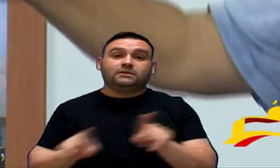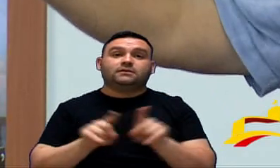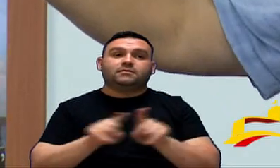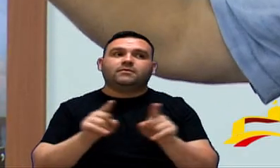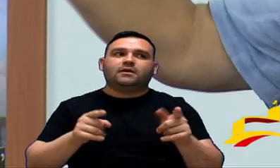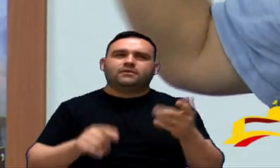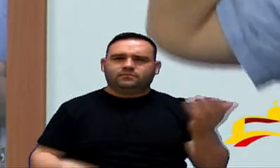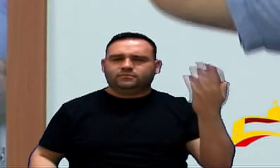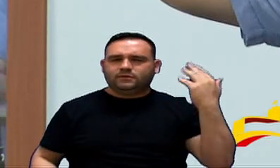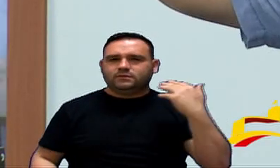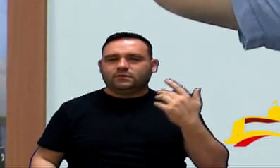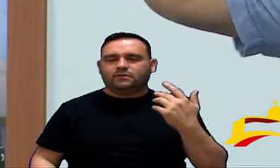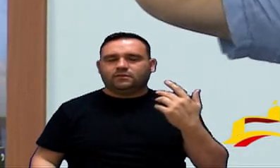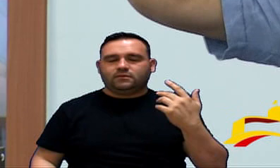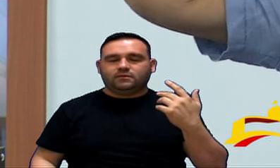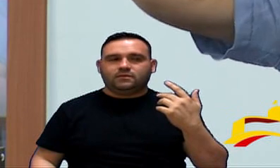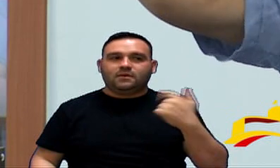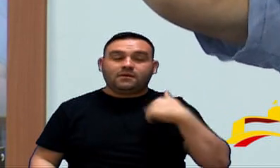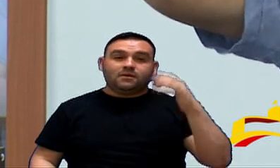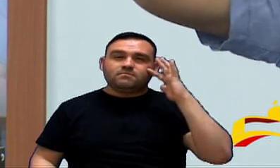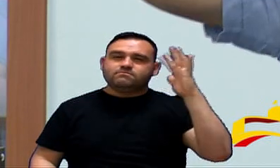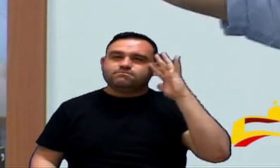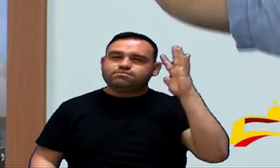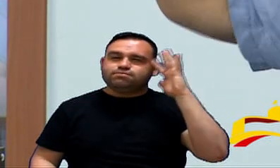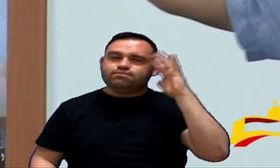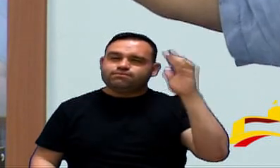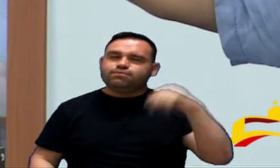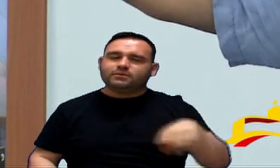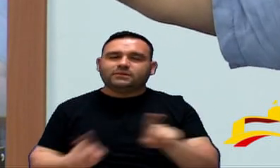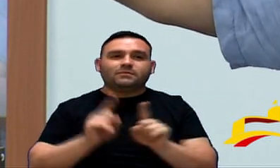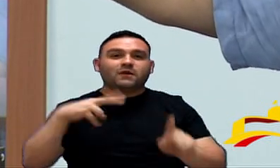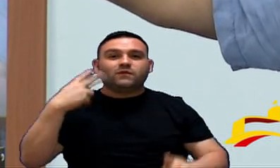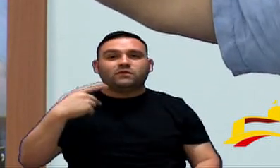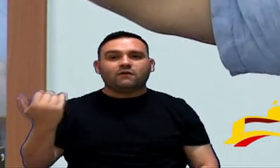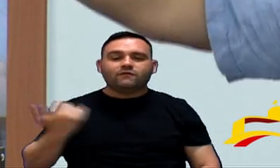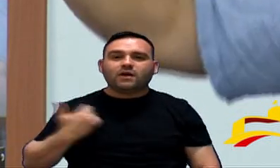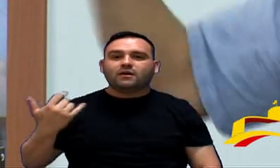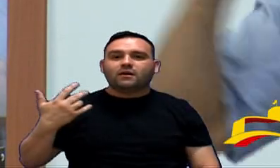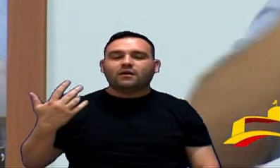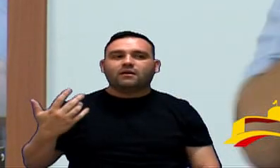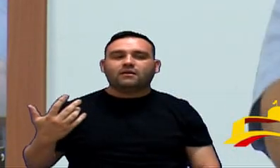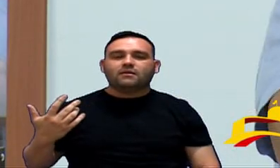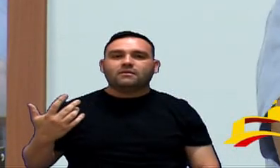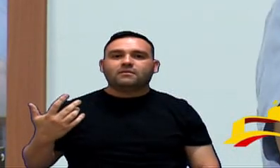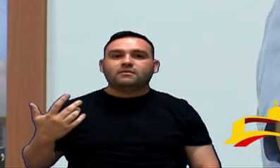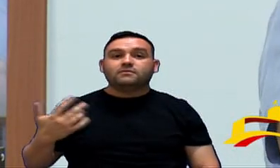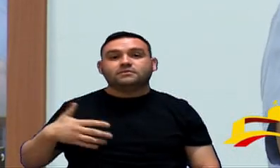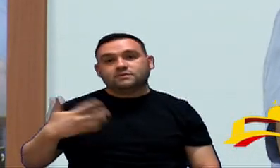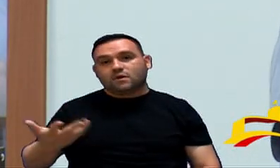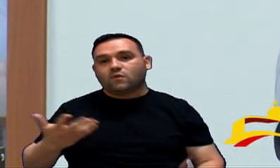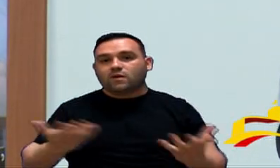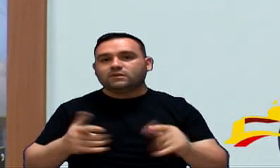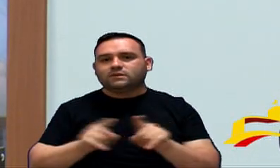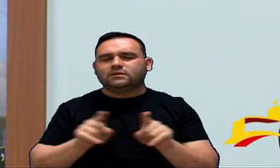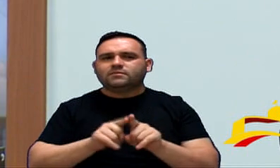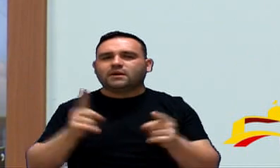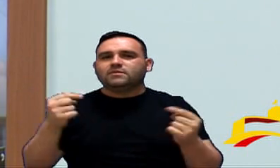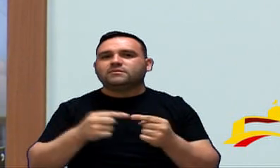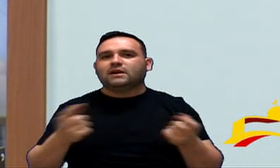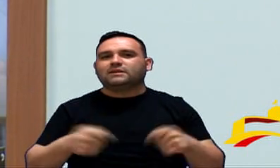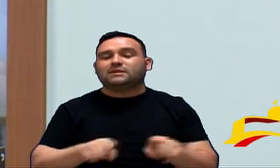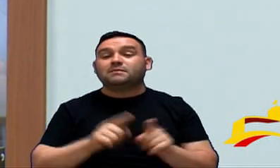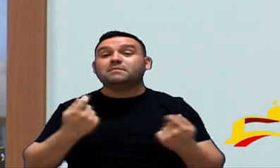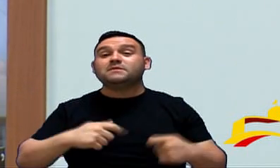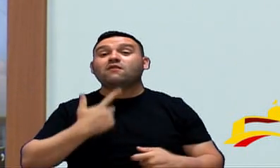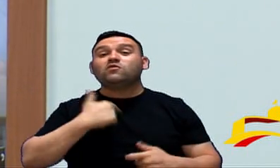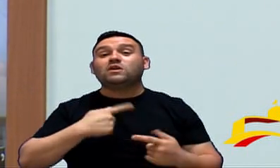Inclusive, eu estava... Minha cabeça estava assim, aqui o vereador veio falar para mim. Então, é dado sim para implantar. É só